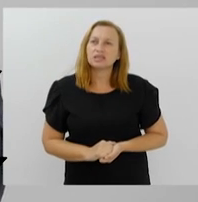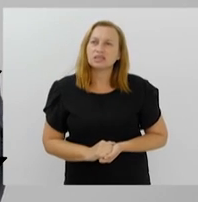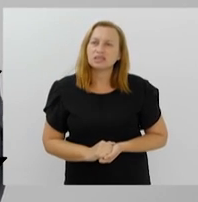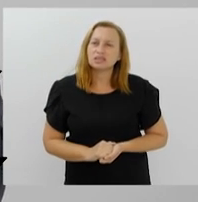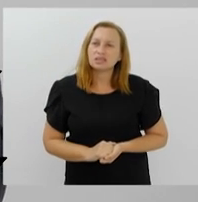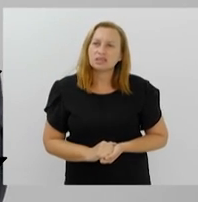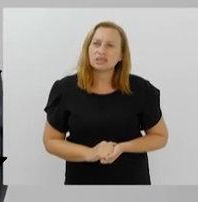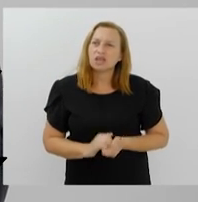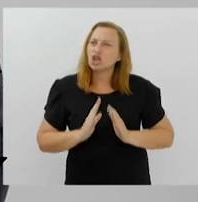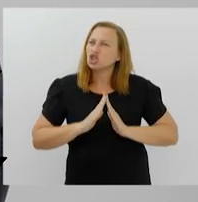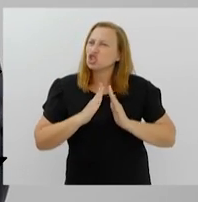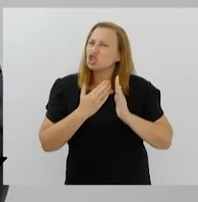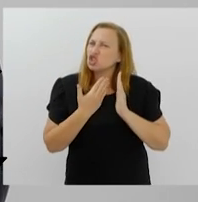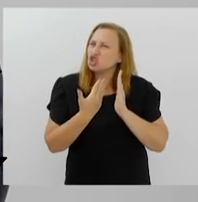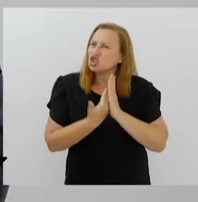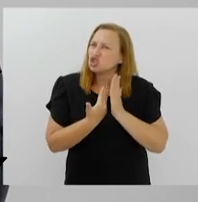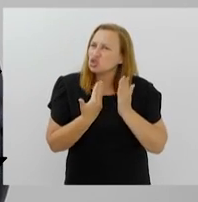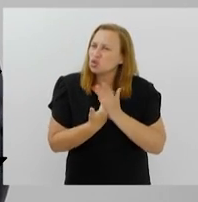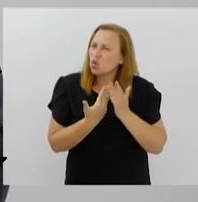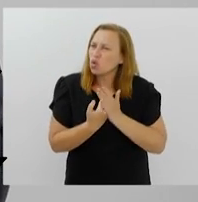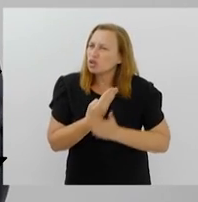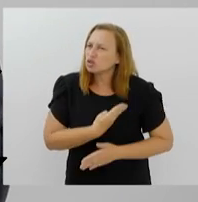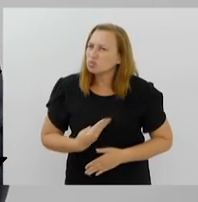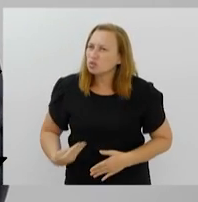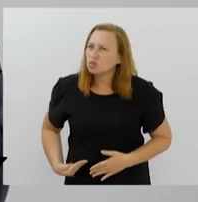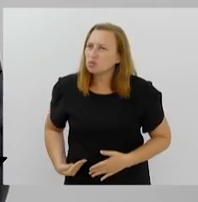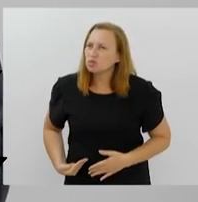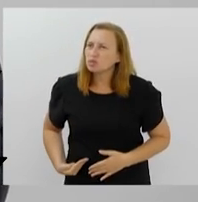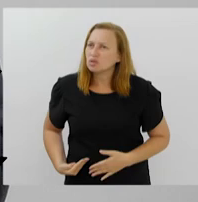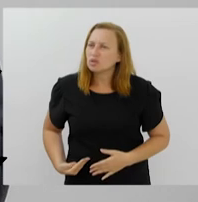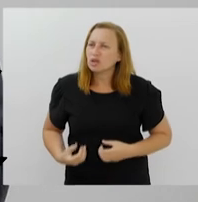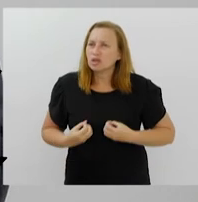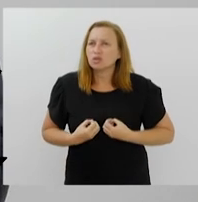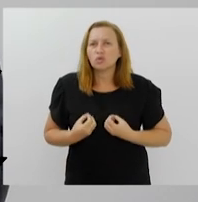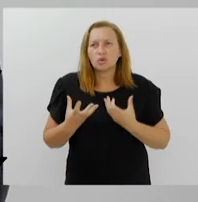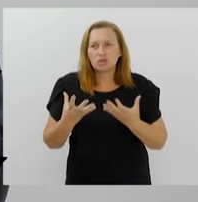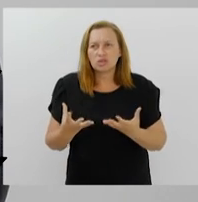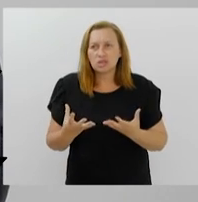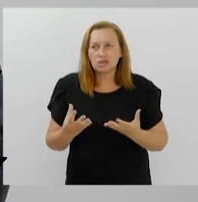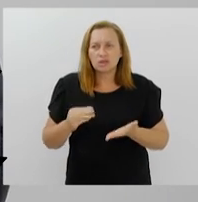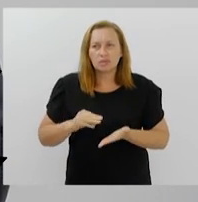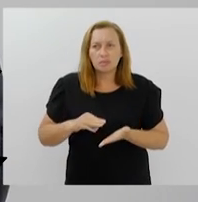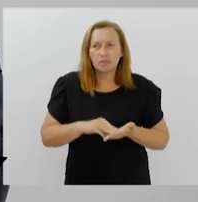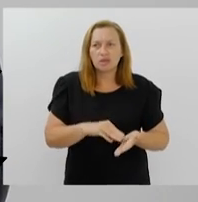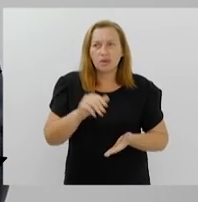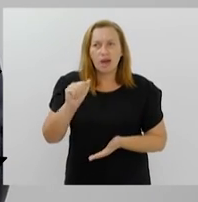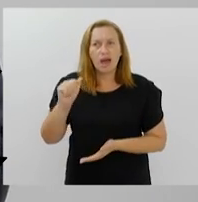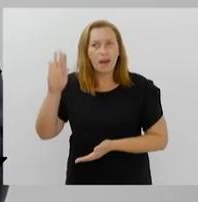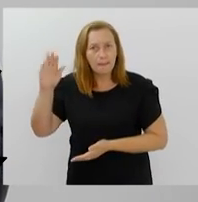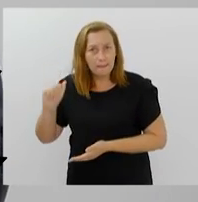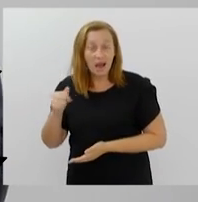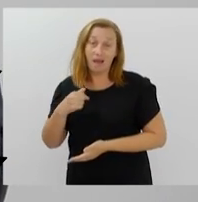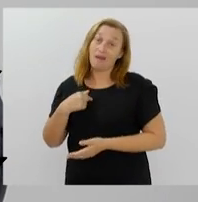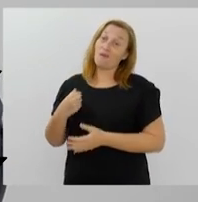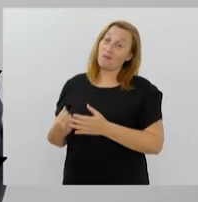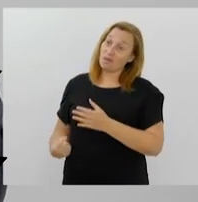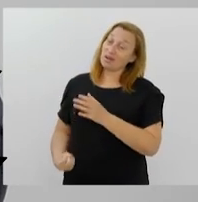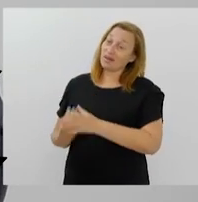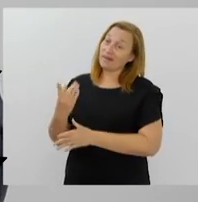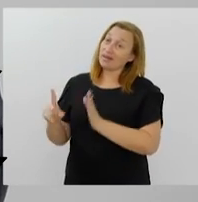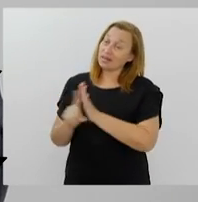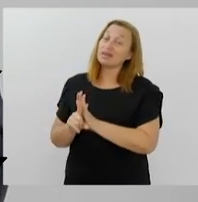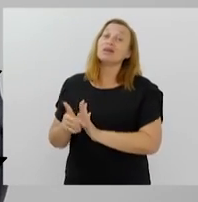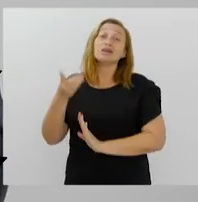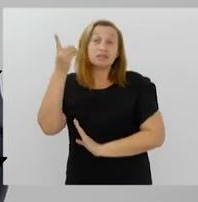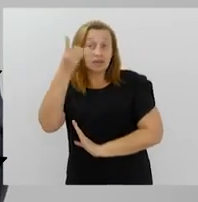nas escolas públicas a adoção do do aba eu sou o autor da Lei e o então